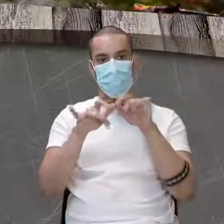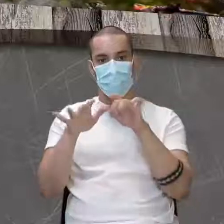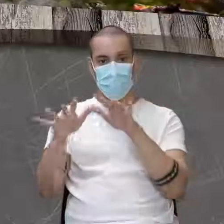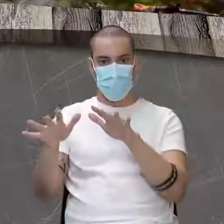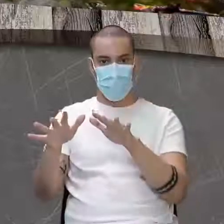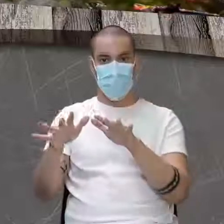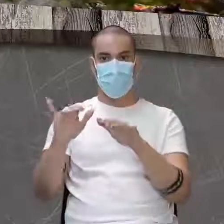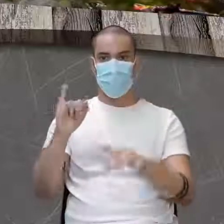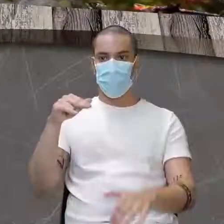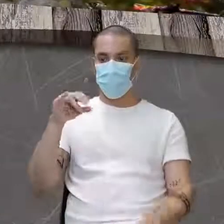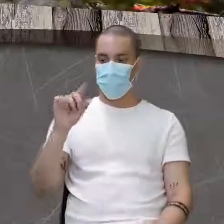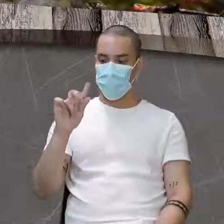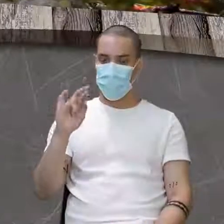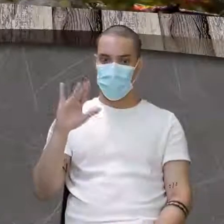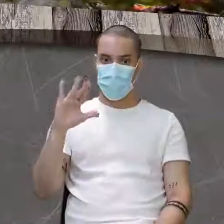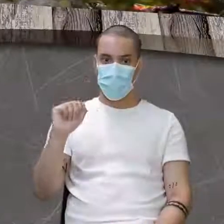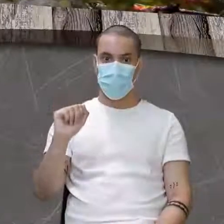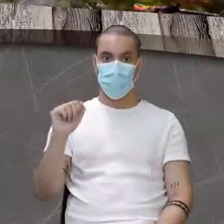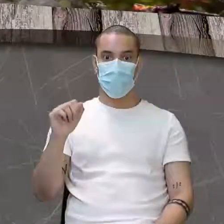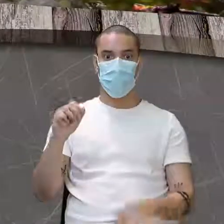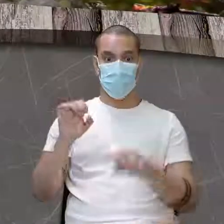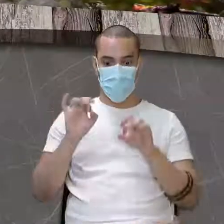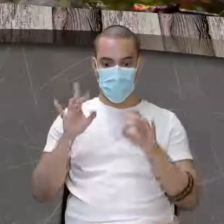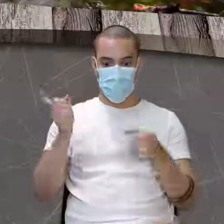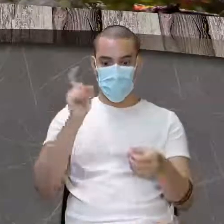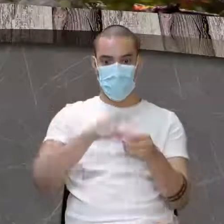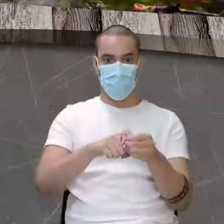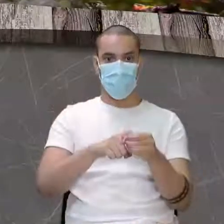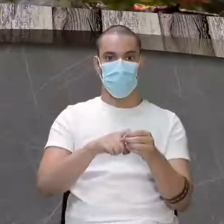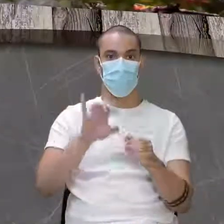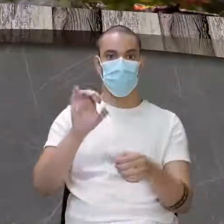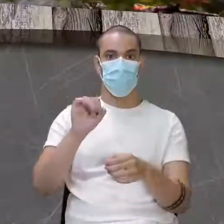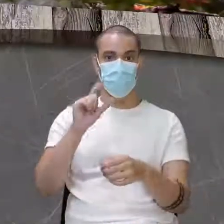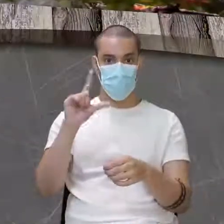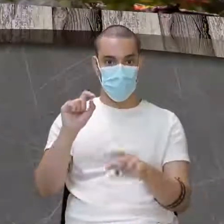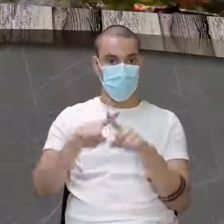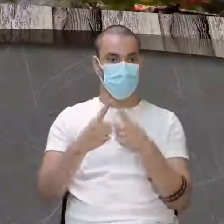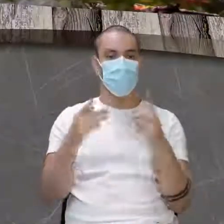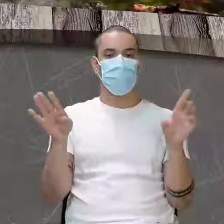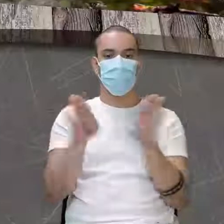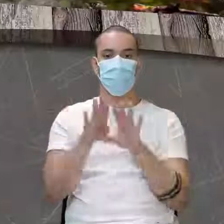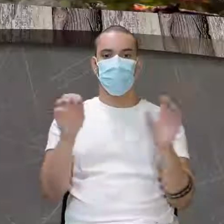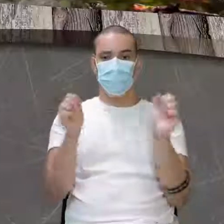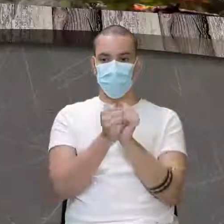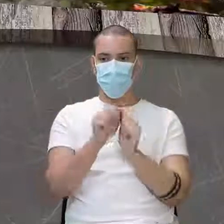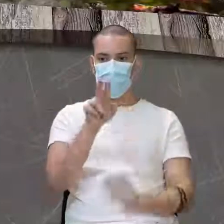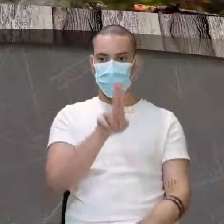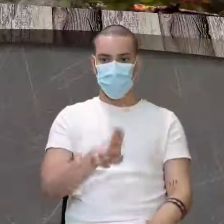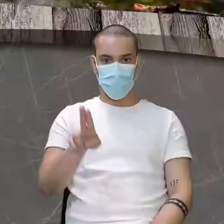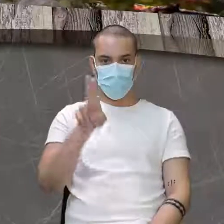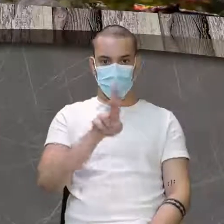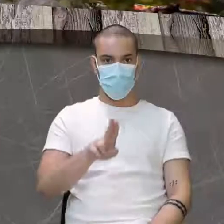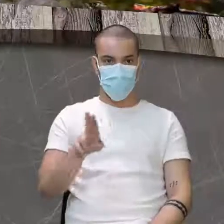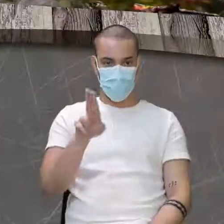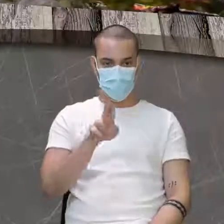moléculas inorgânicas e devolvidas para o solo. Mas esses organismos, as bactérias fungos, também vão estar utilizando isso, tá? E outra